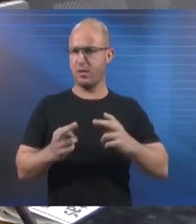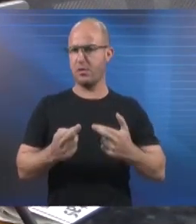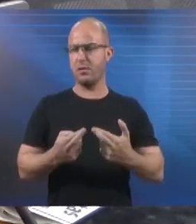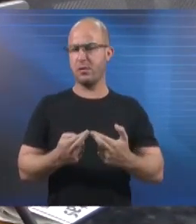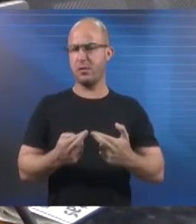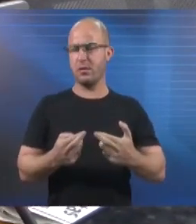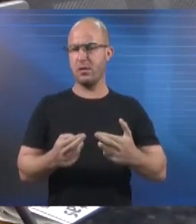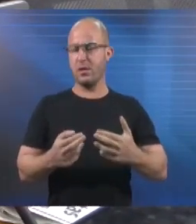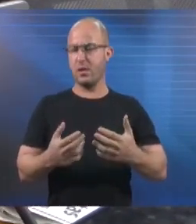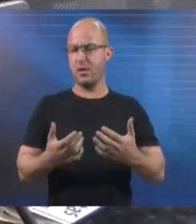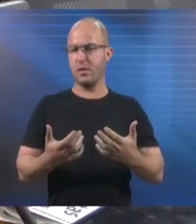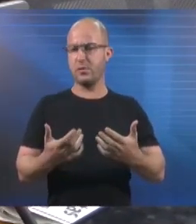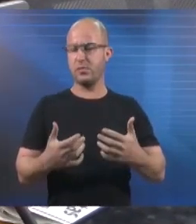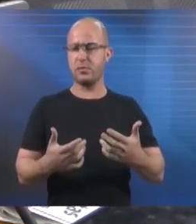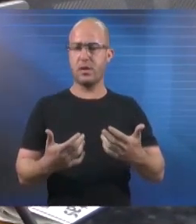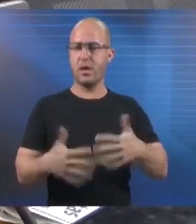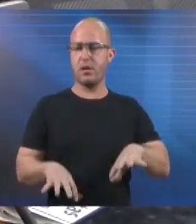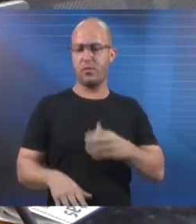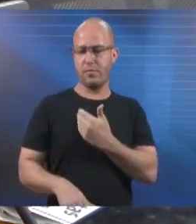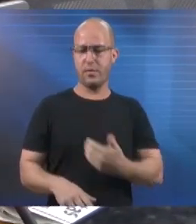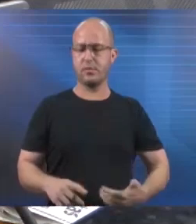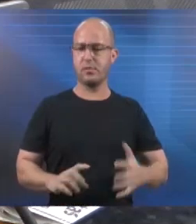querem reinar